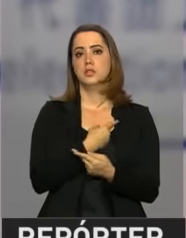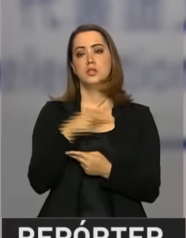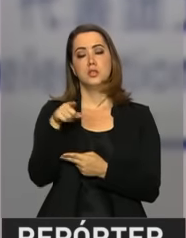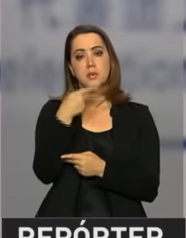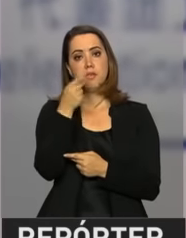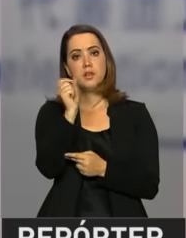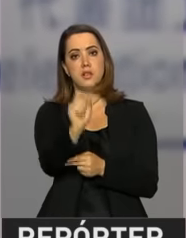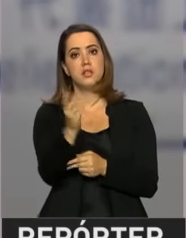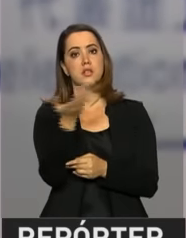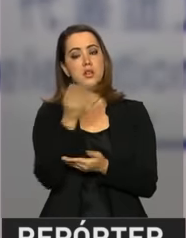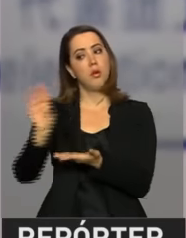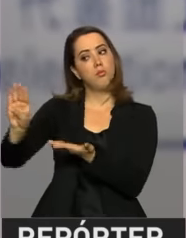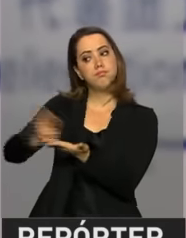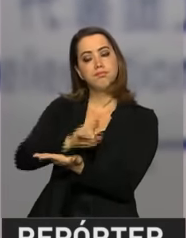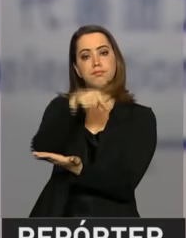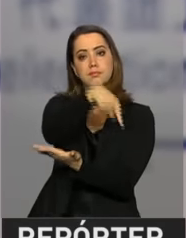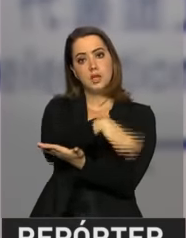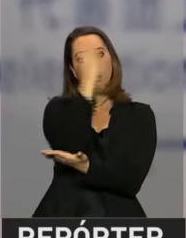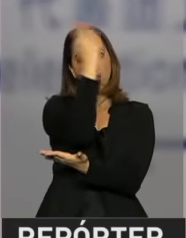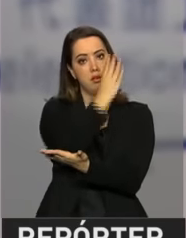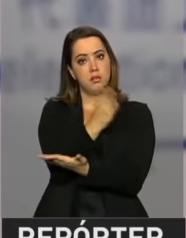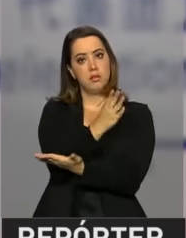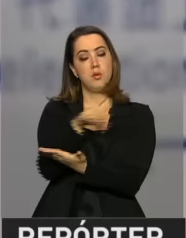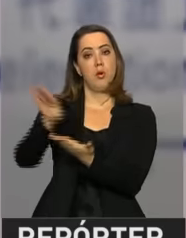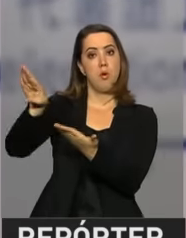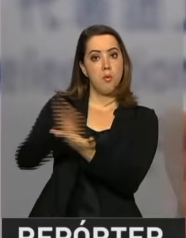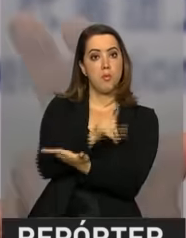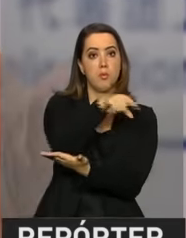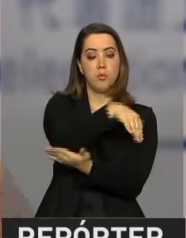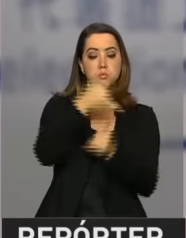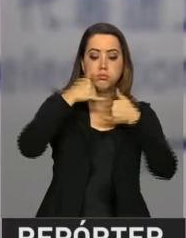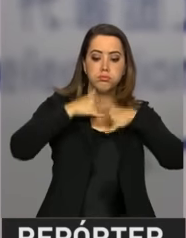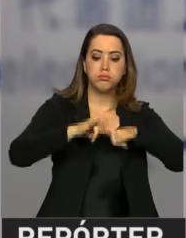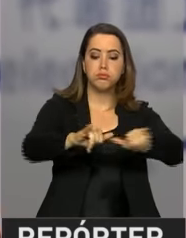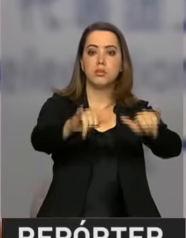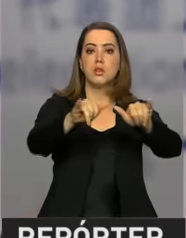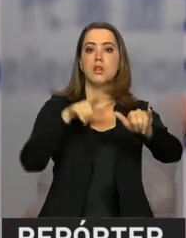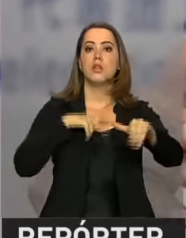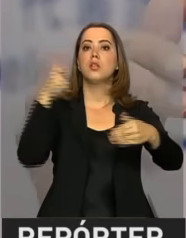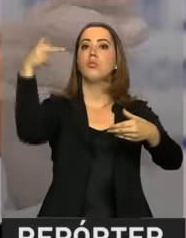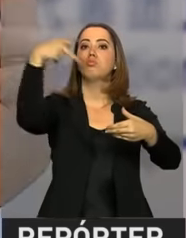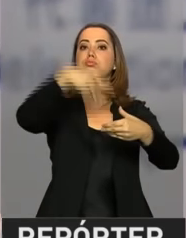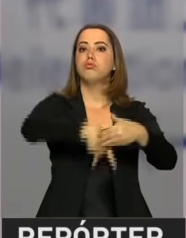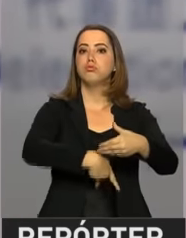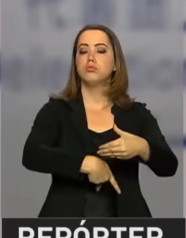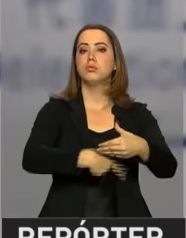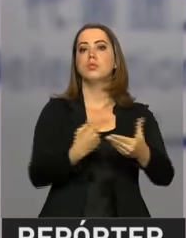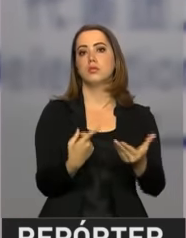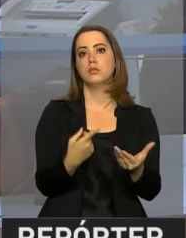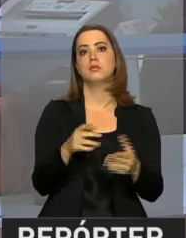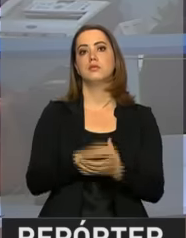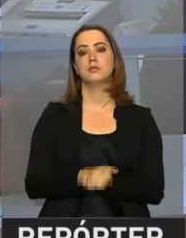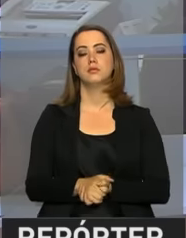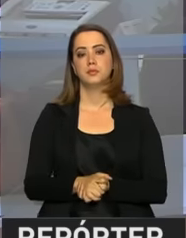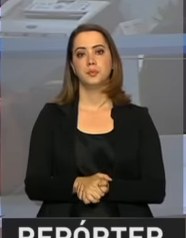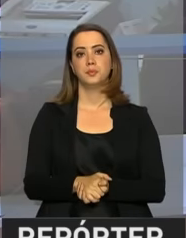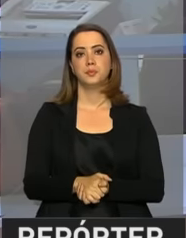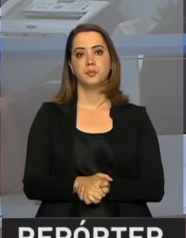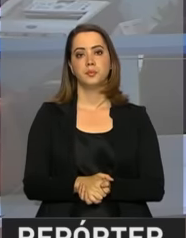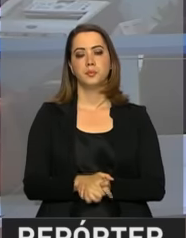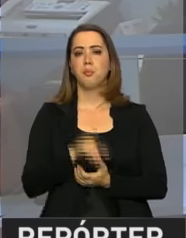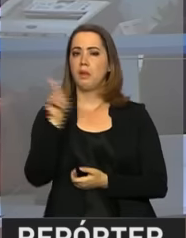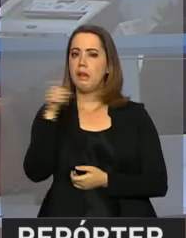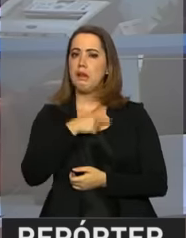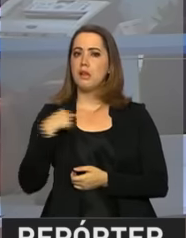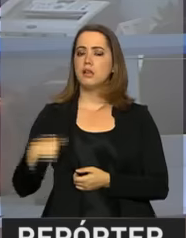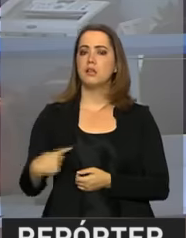têm interesse de investir no Brasil, investir na área energética ligada ao petróleo, ligada à petroquímica. Ainda na